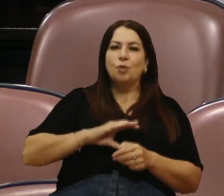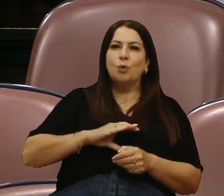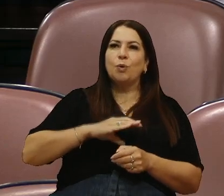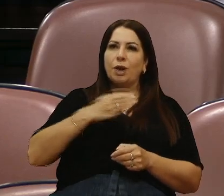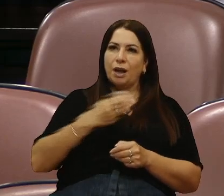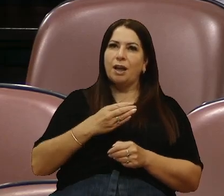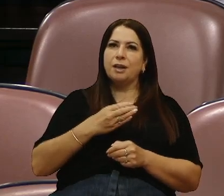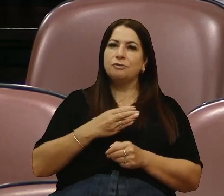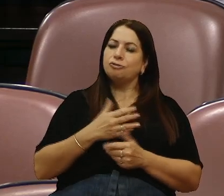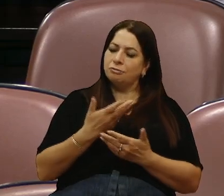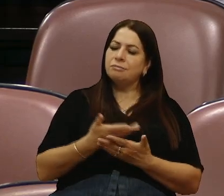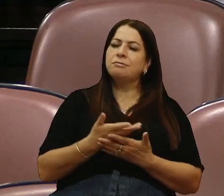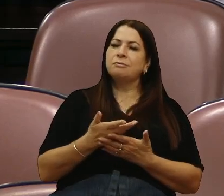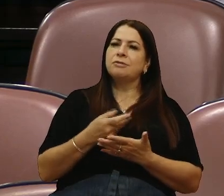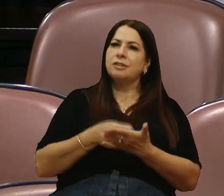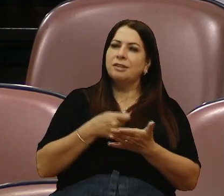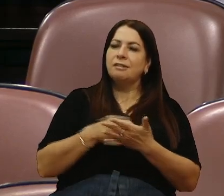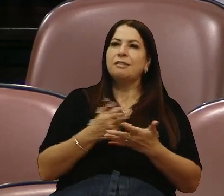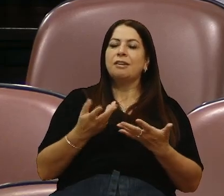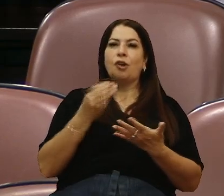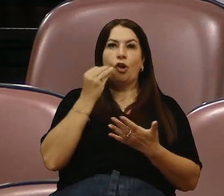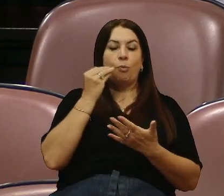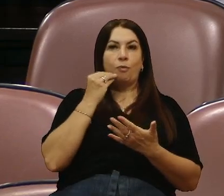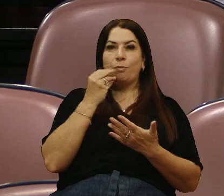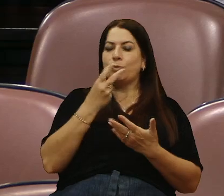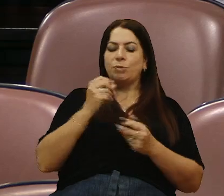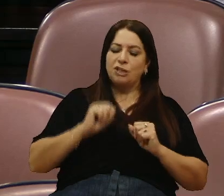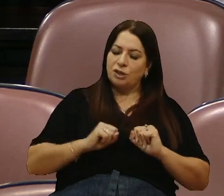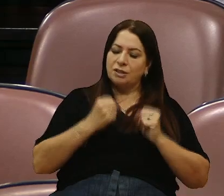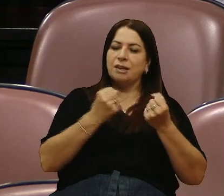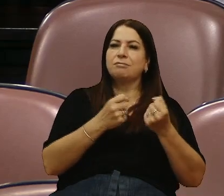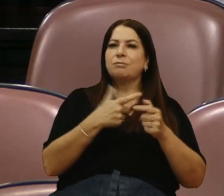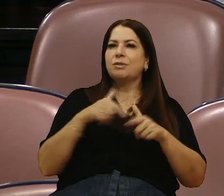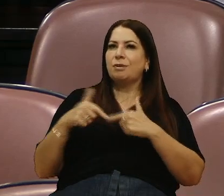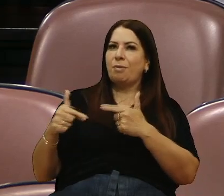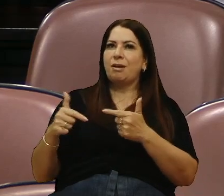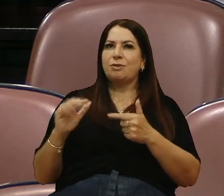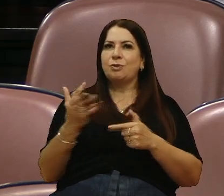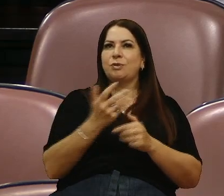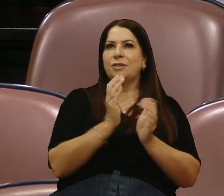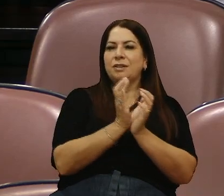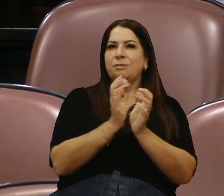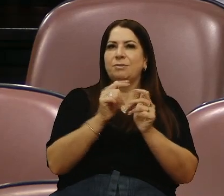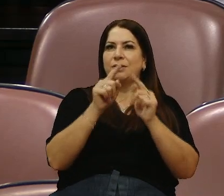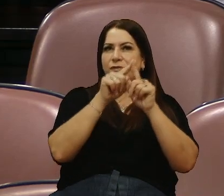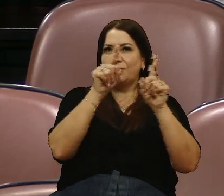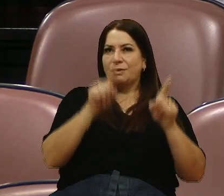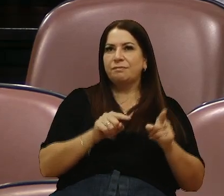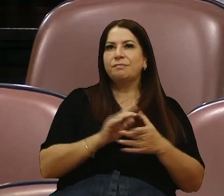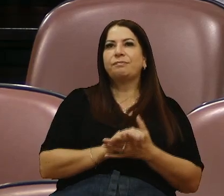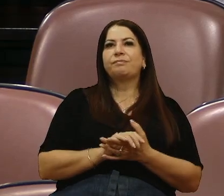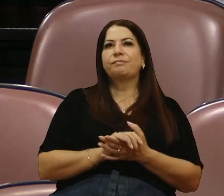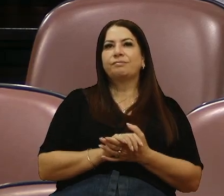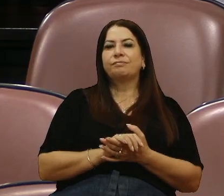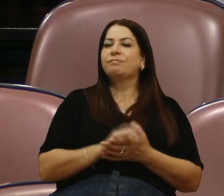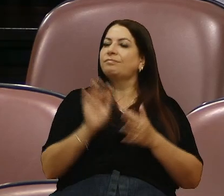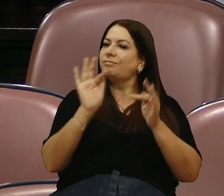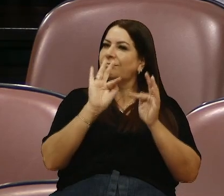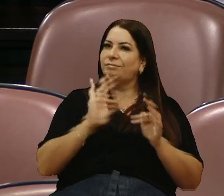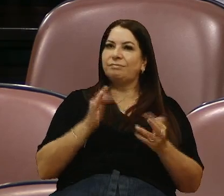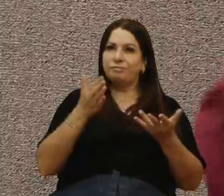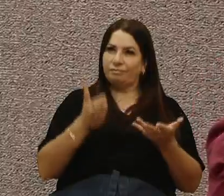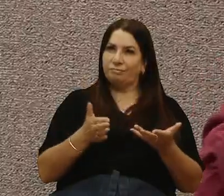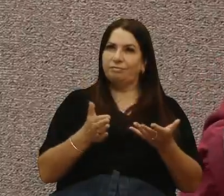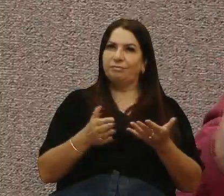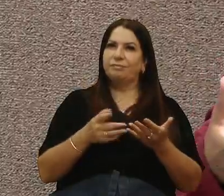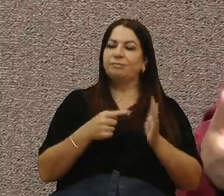coragem, de ousadia e, obviamente, de muita dedicação e de muito trabalho de toda a equipe de colaboradores. Então, estou muito feliz hoje